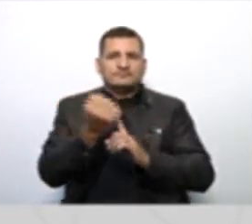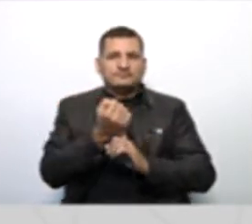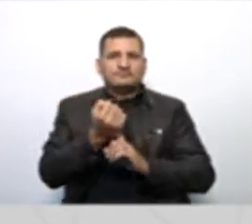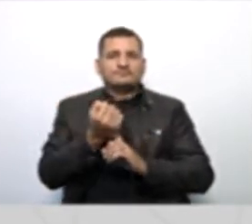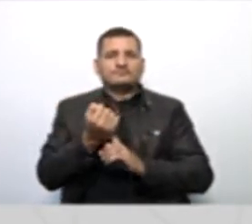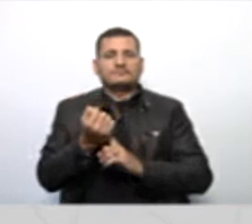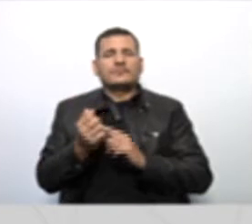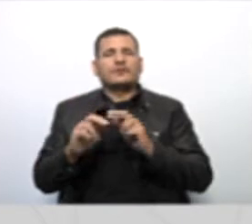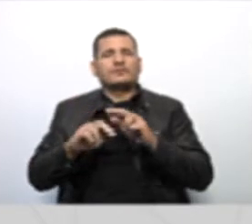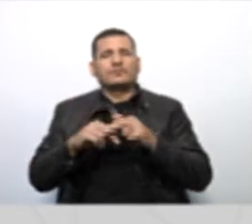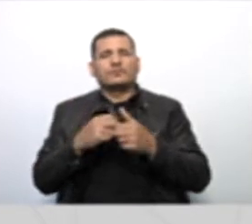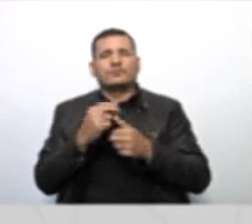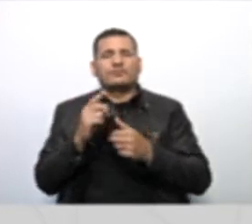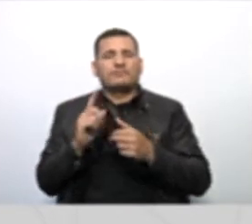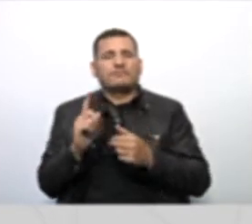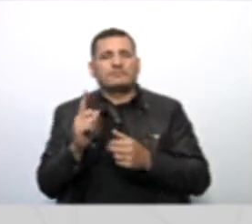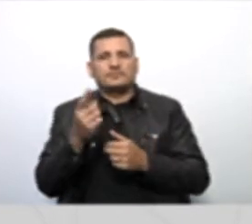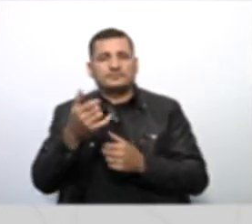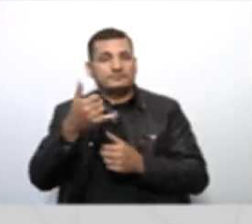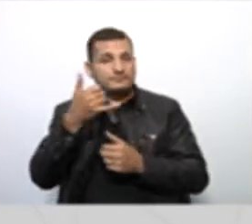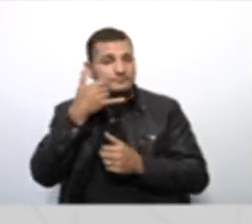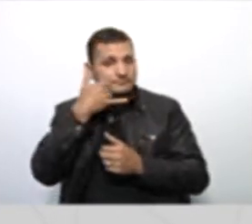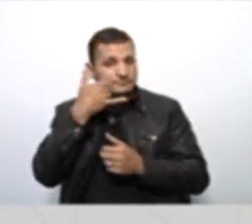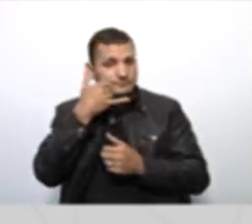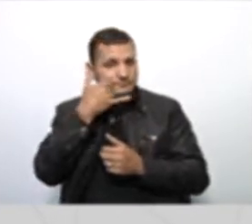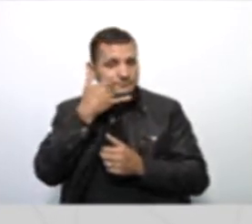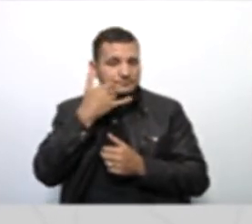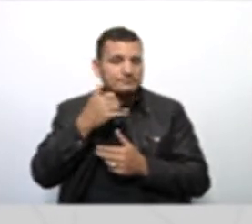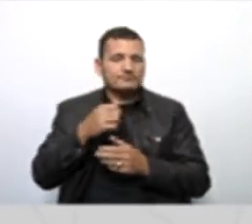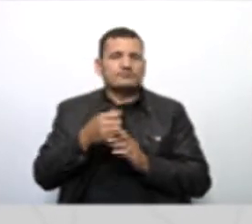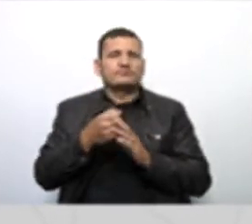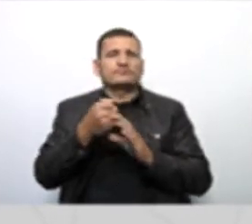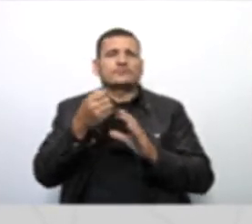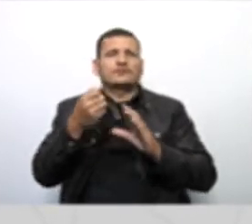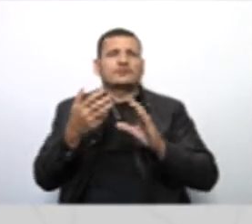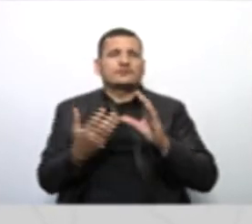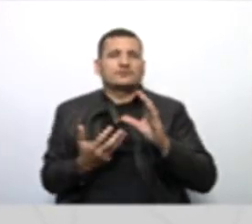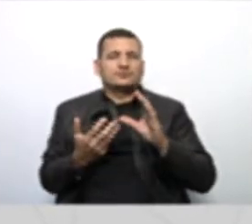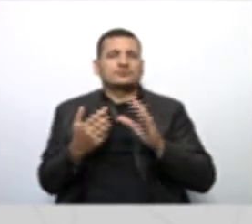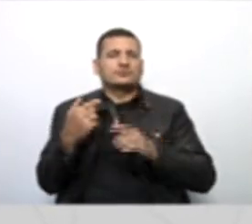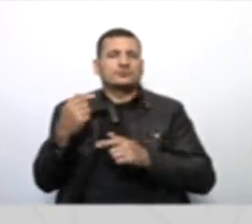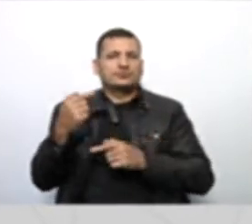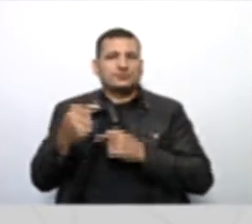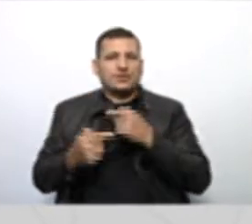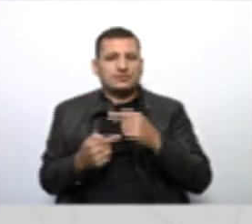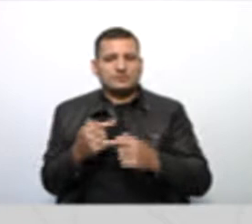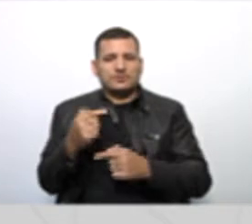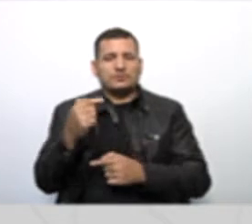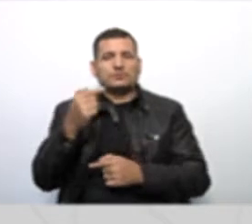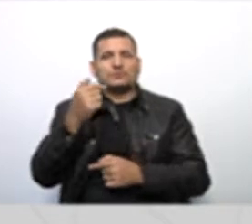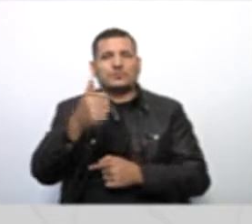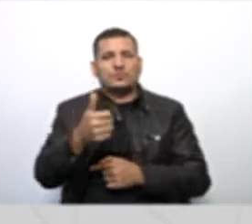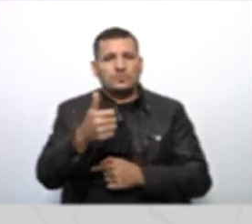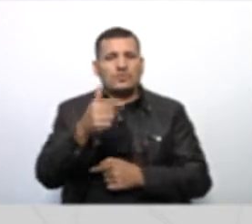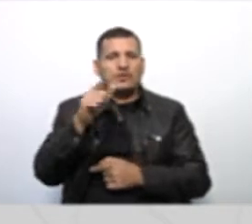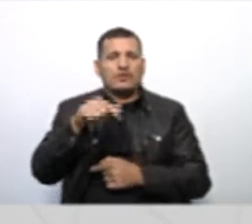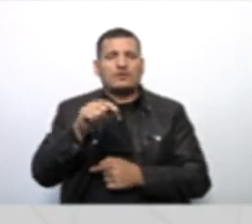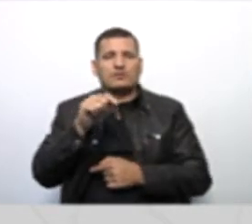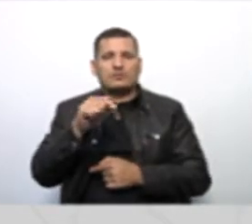primeiros telefones móveis. Uma das características dessa geração era a transmissão de voz em